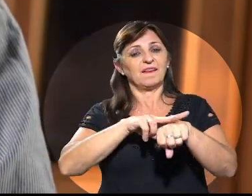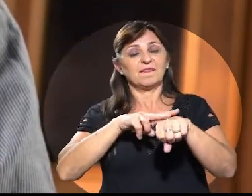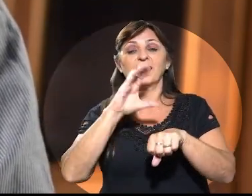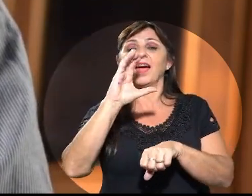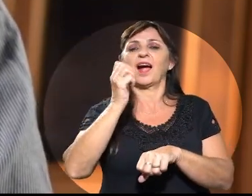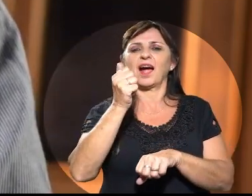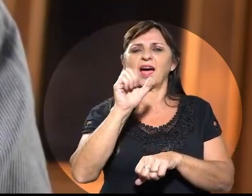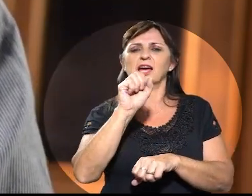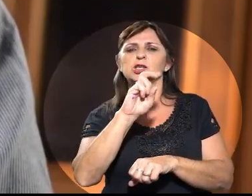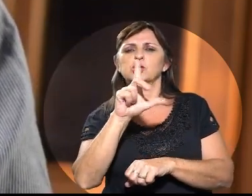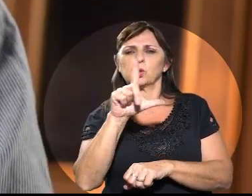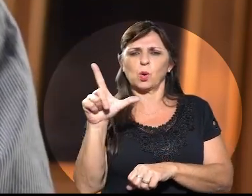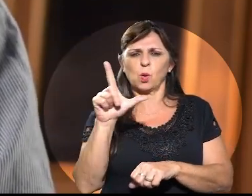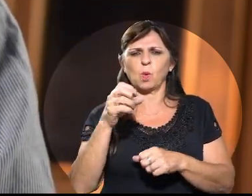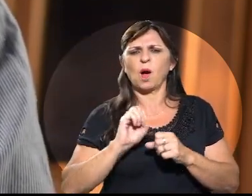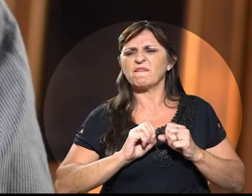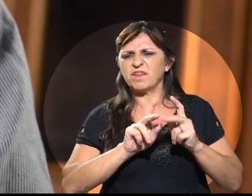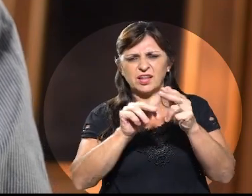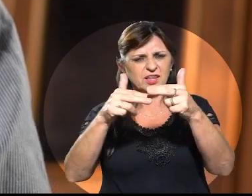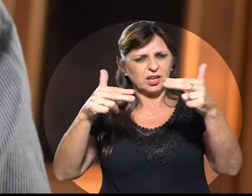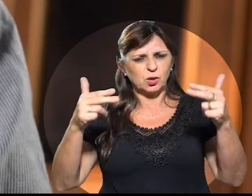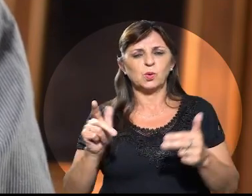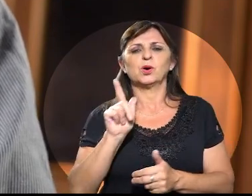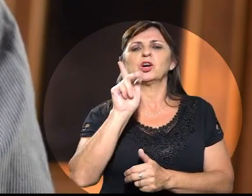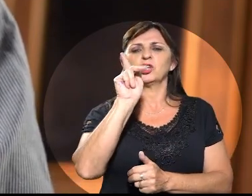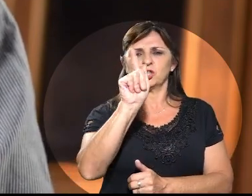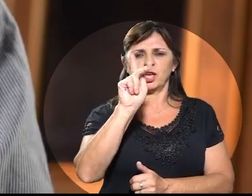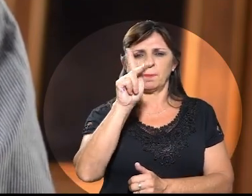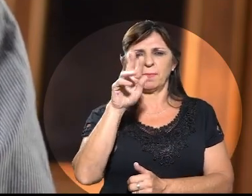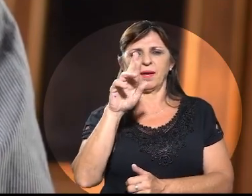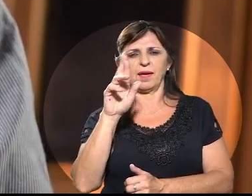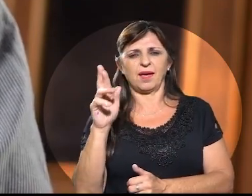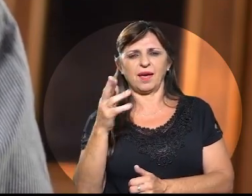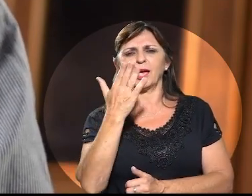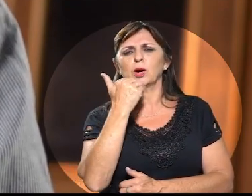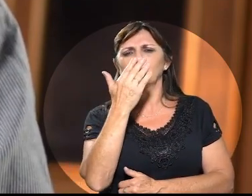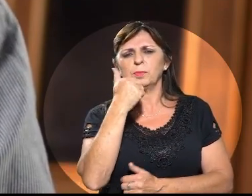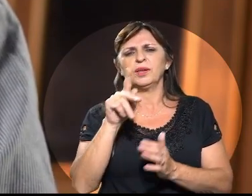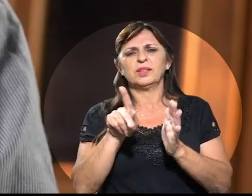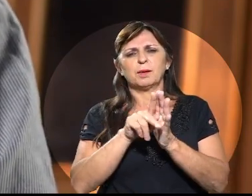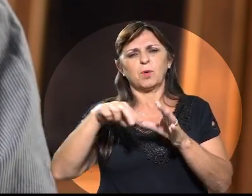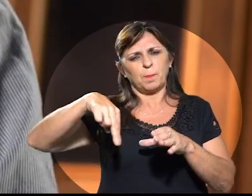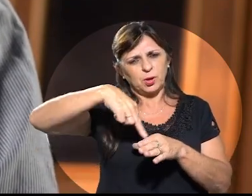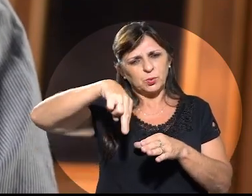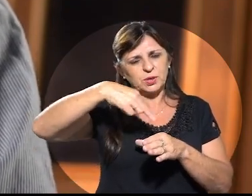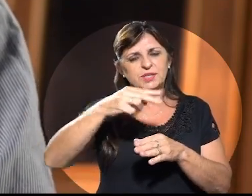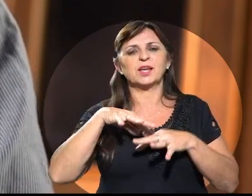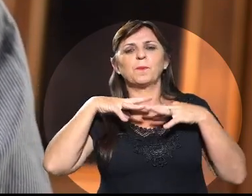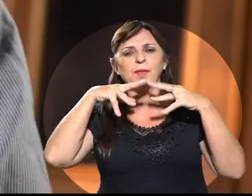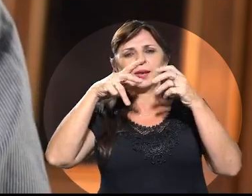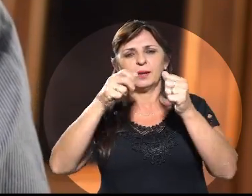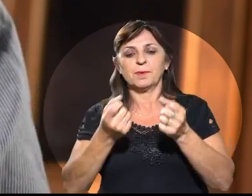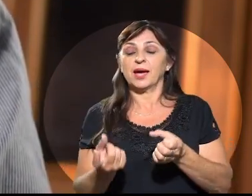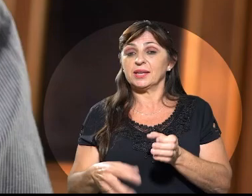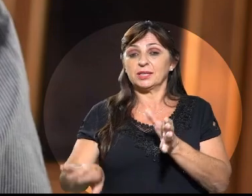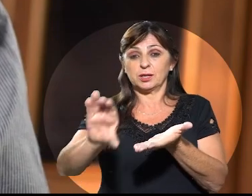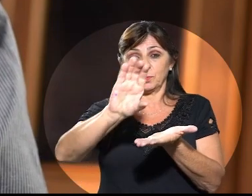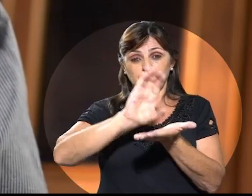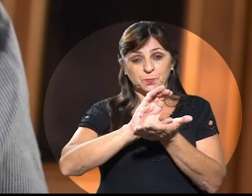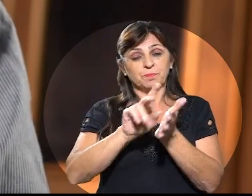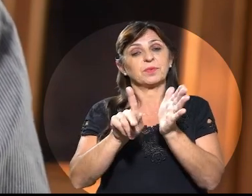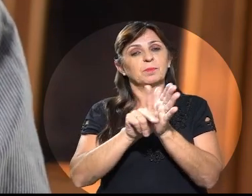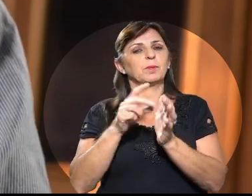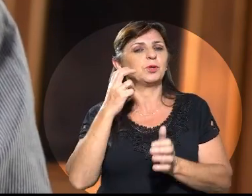Cadeiras Profissional, Bigolar Máquinas, Ervateira Rei Verde, Caçul Distribuidora